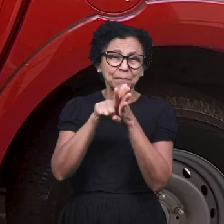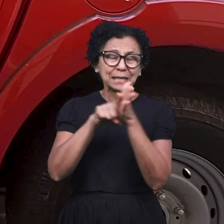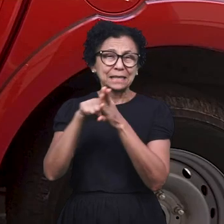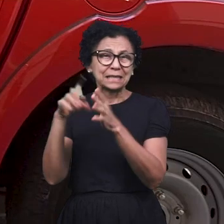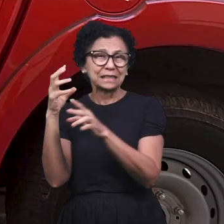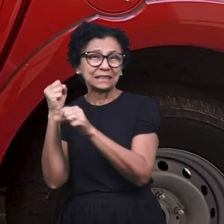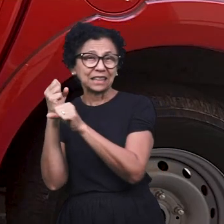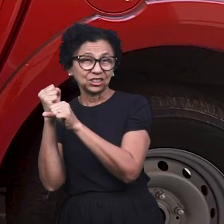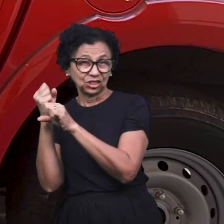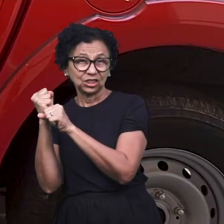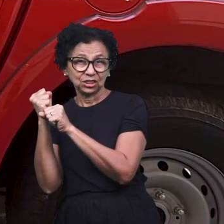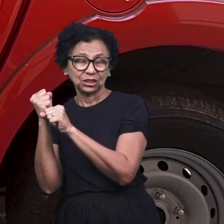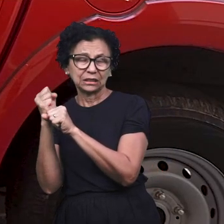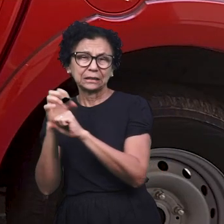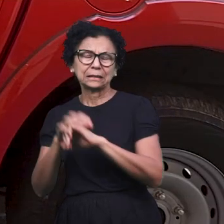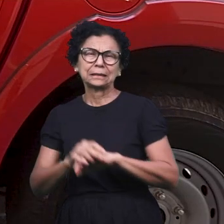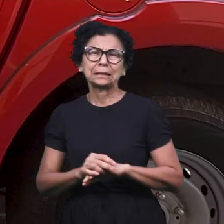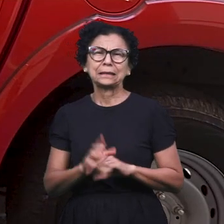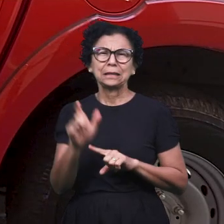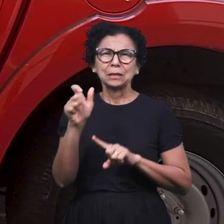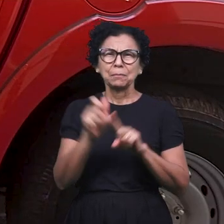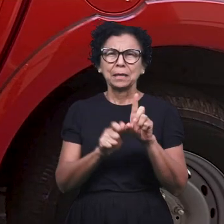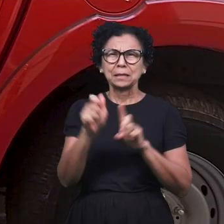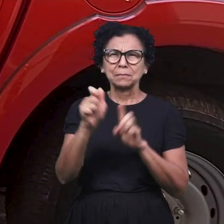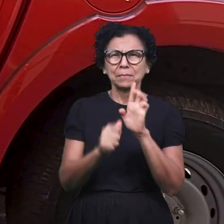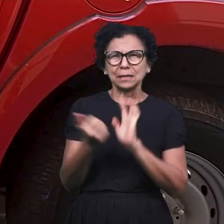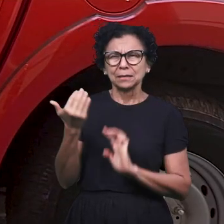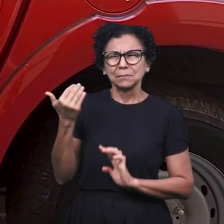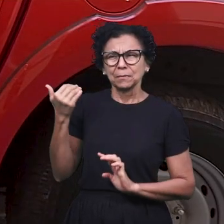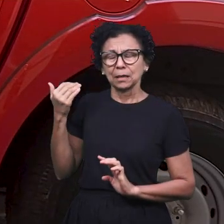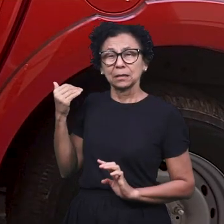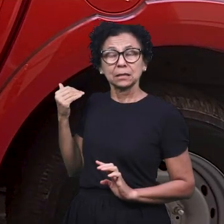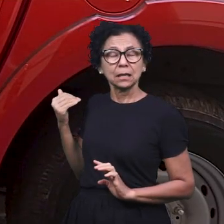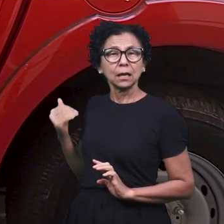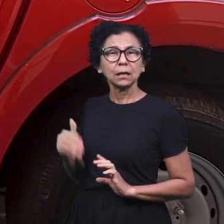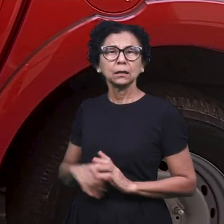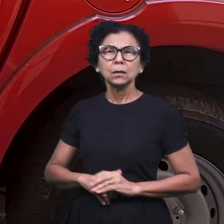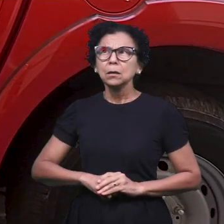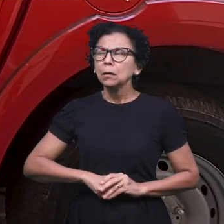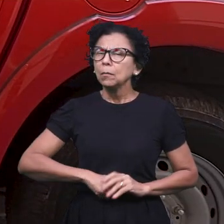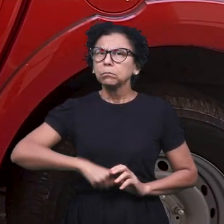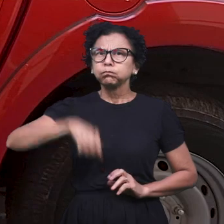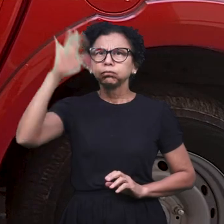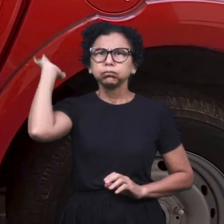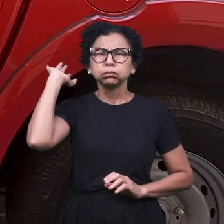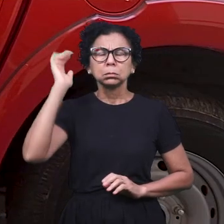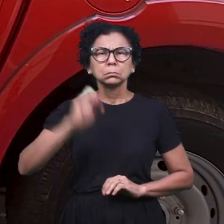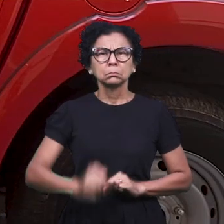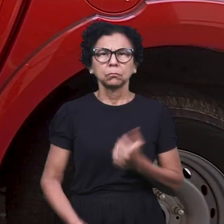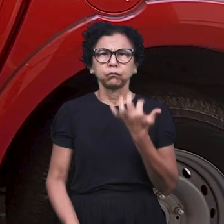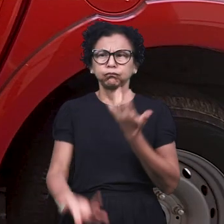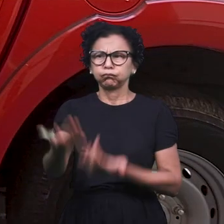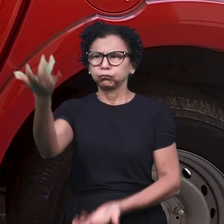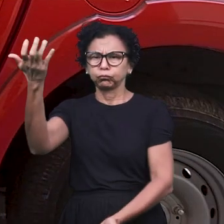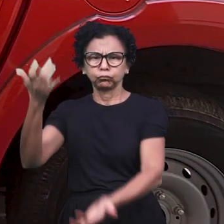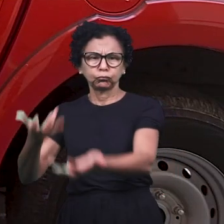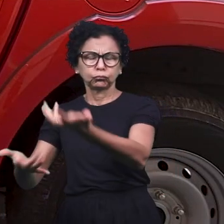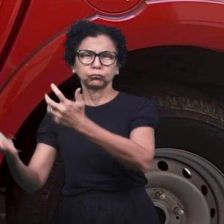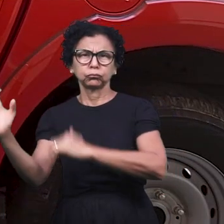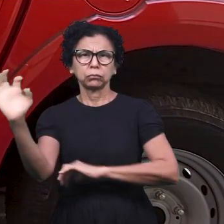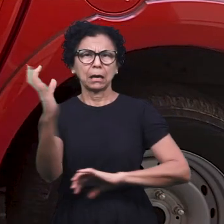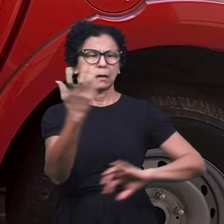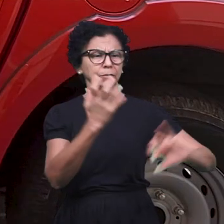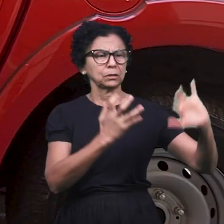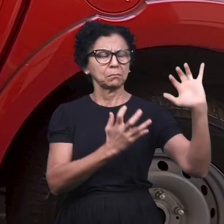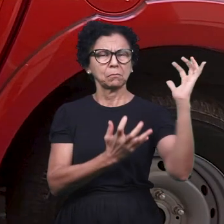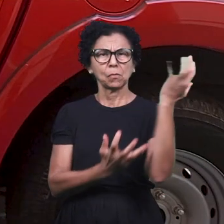estatísticos que nos últimos meses houve um aumento de quantidade de ocorrências desse tipo. Então, o